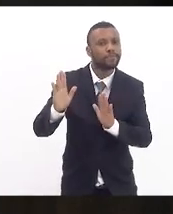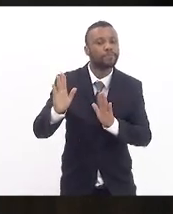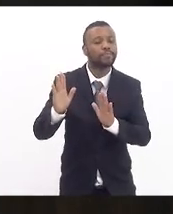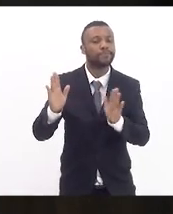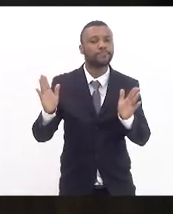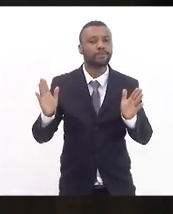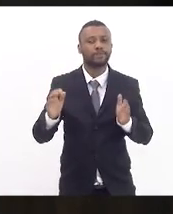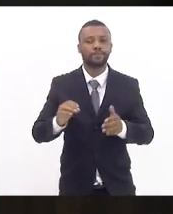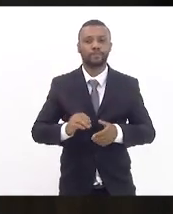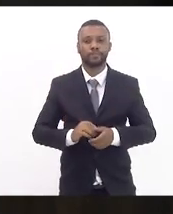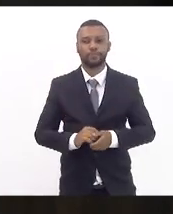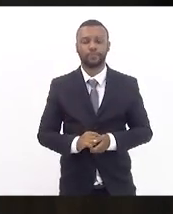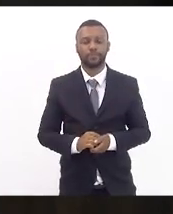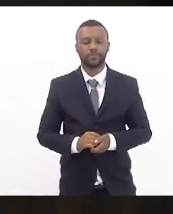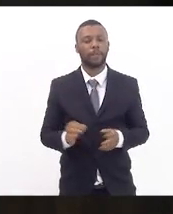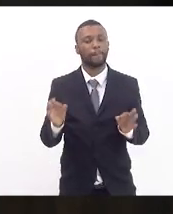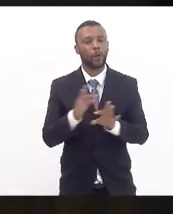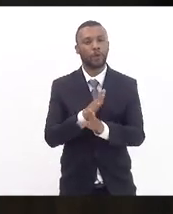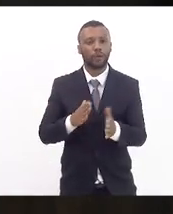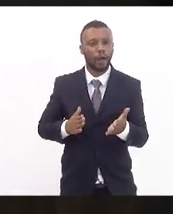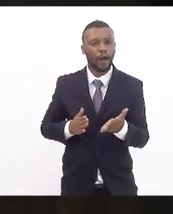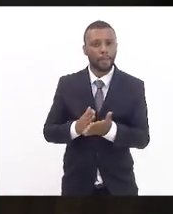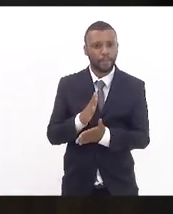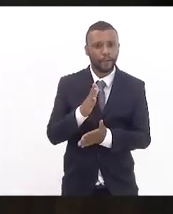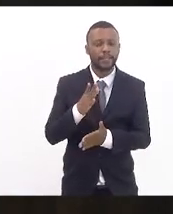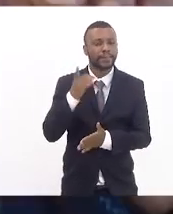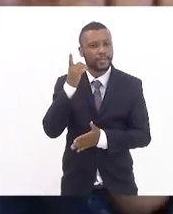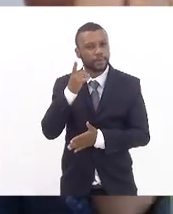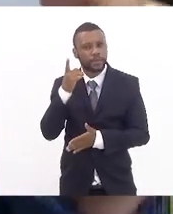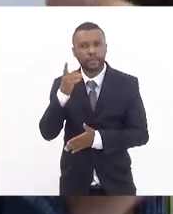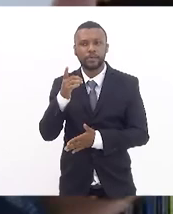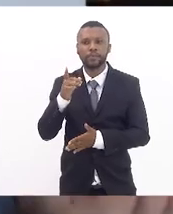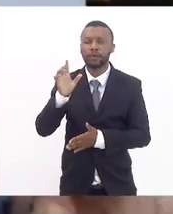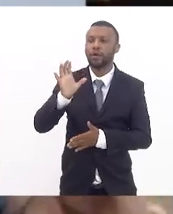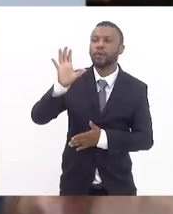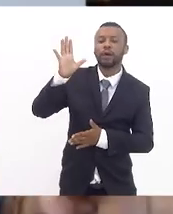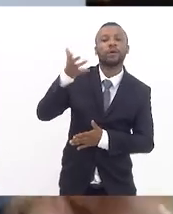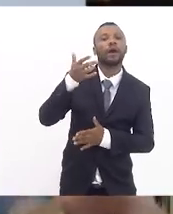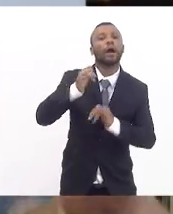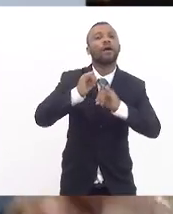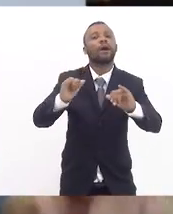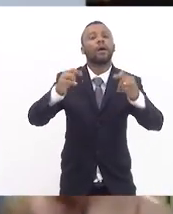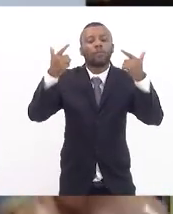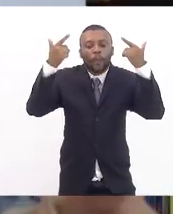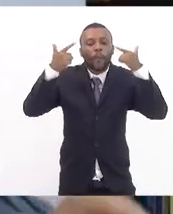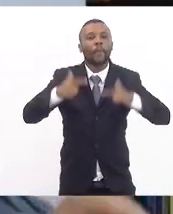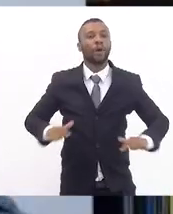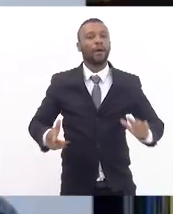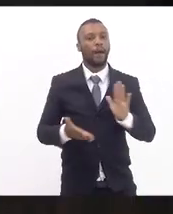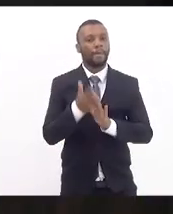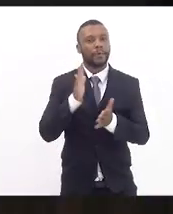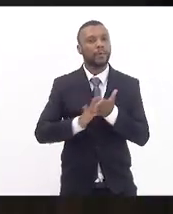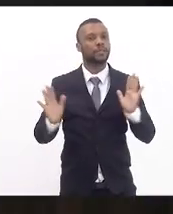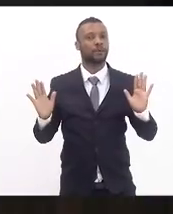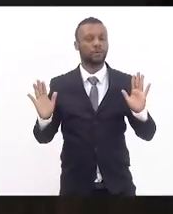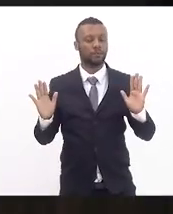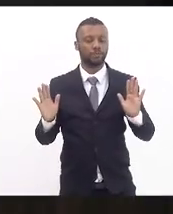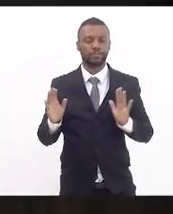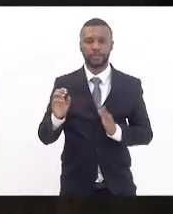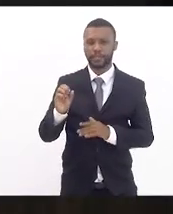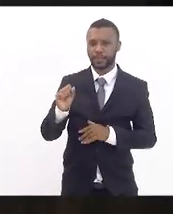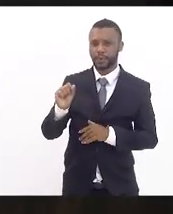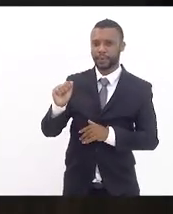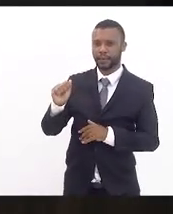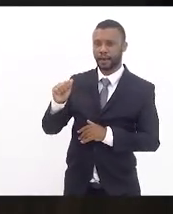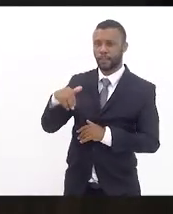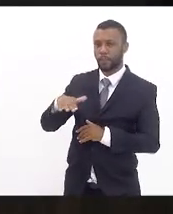permaneçam como estão, aprovado. Deputado Samuel. Abstenção, por favor. Abstenção, Samuel.